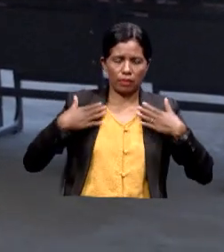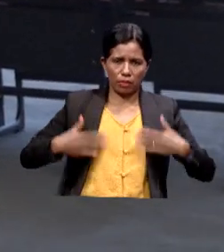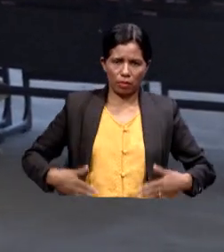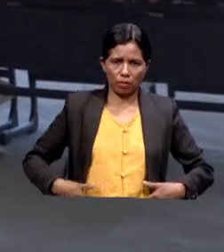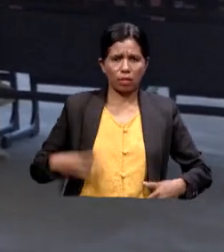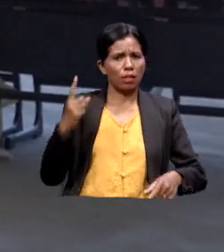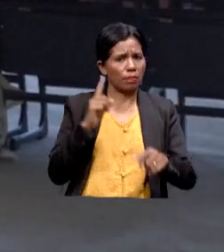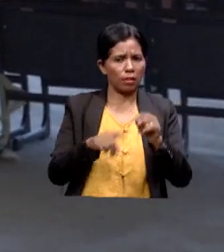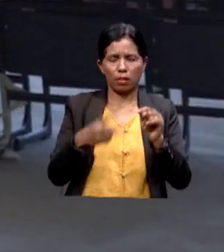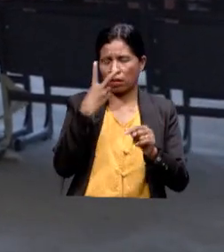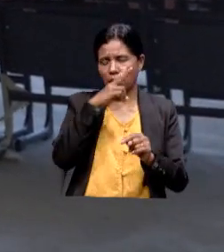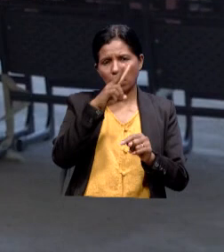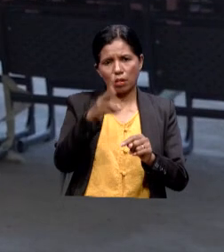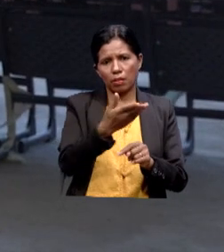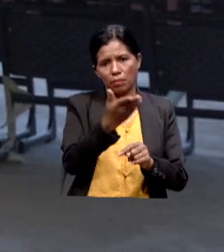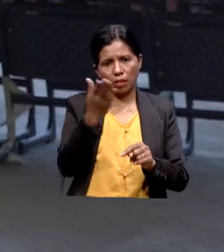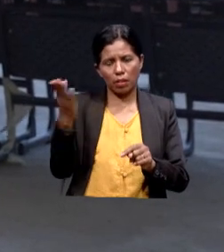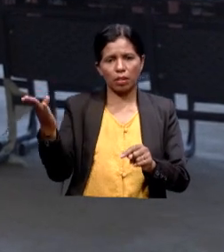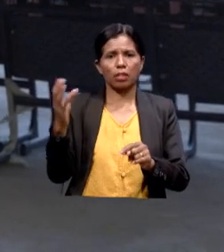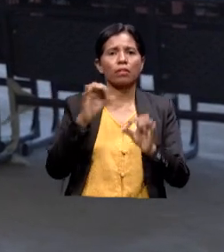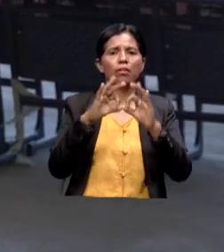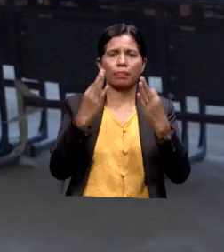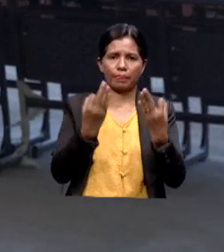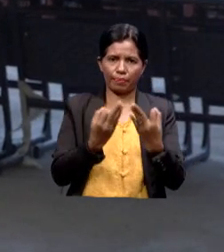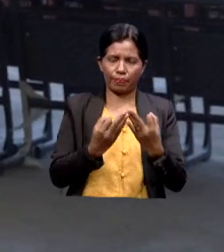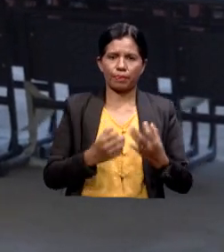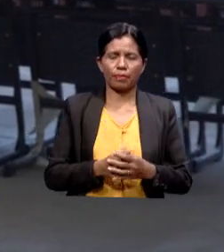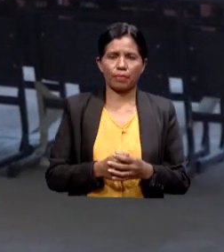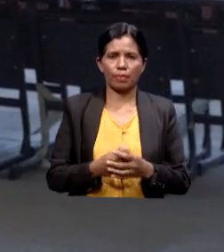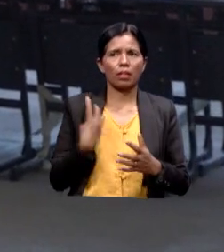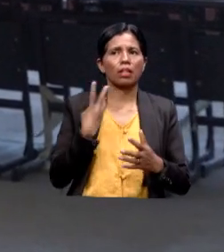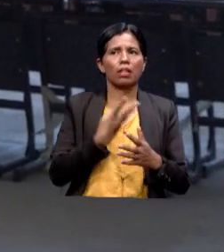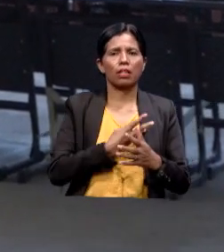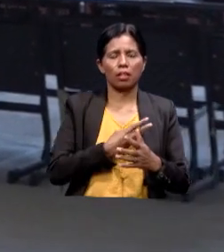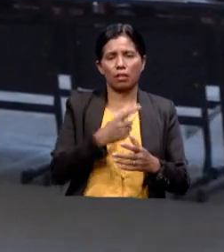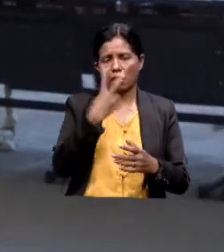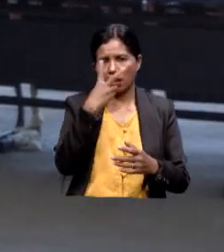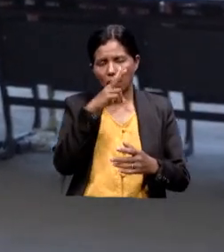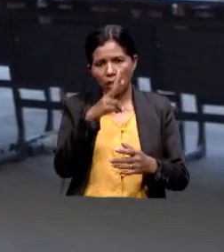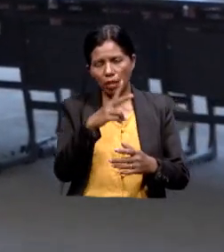bela harede vai em mim uma lara. Até que vassoura em nós.